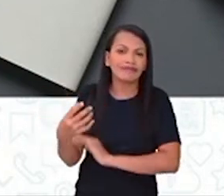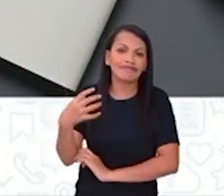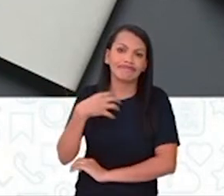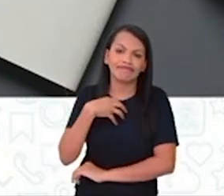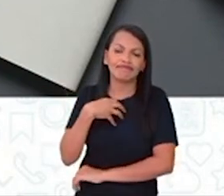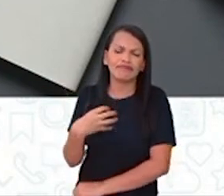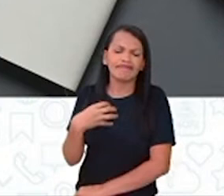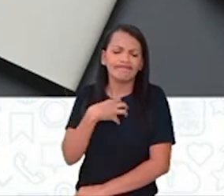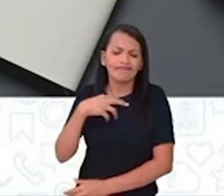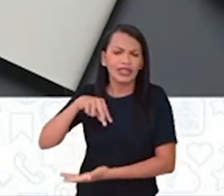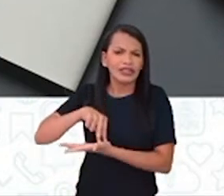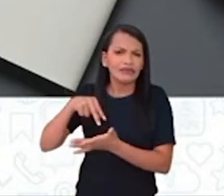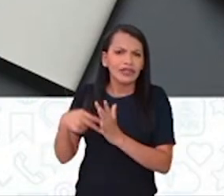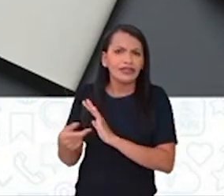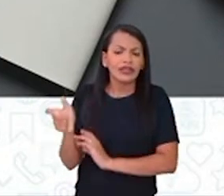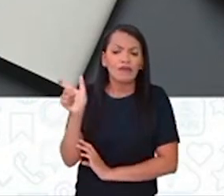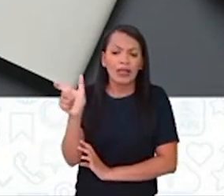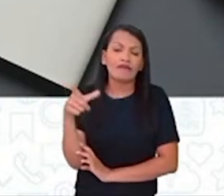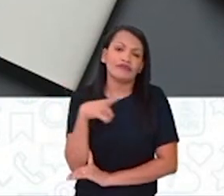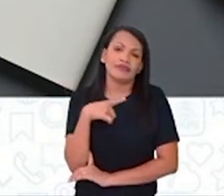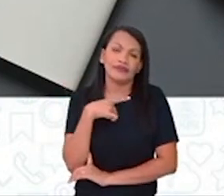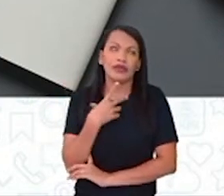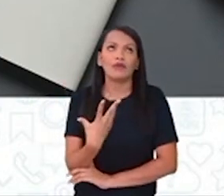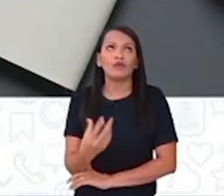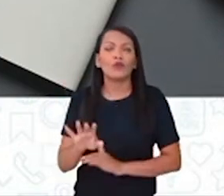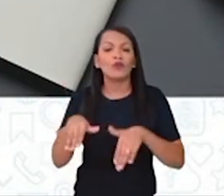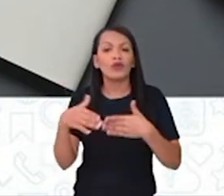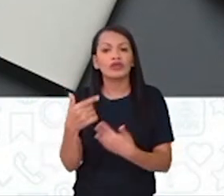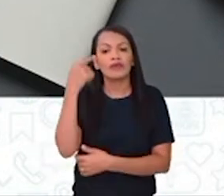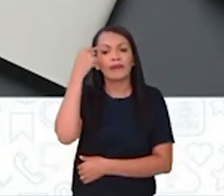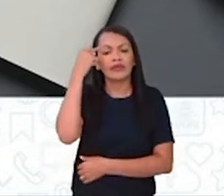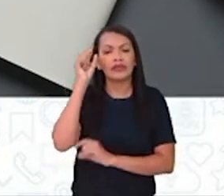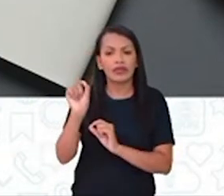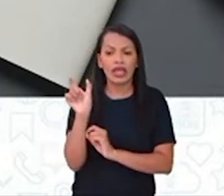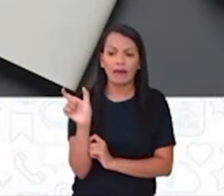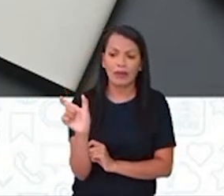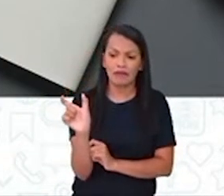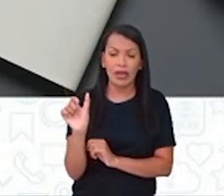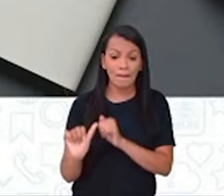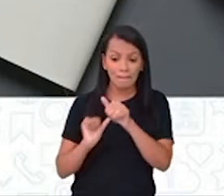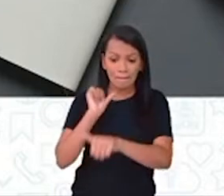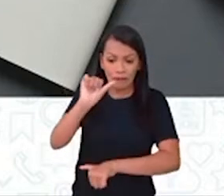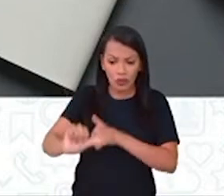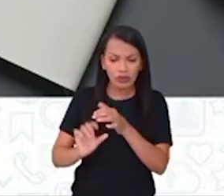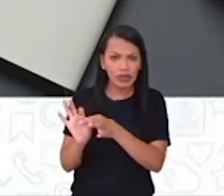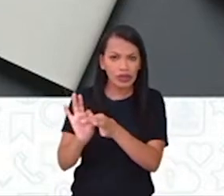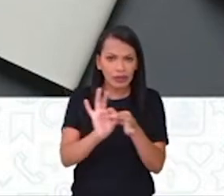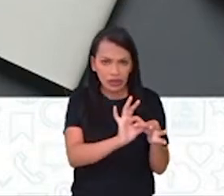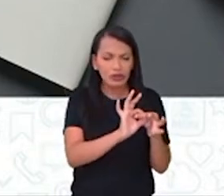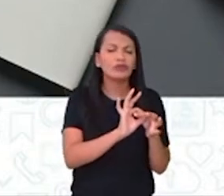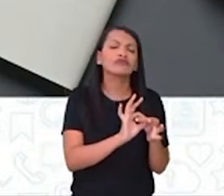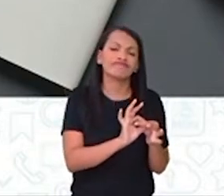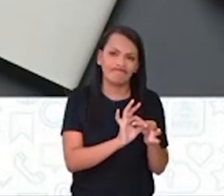palavras carregam. Então, quando a gente vai pensar, quando a gente diz que uma palavra muda dependendo do contexto, quando a